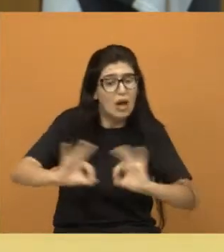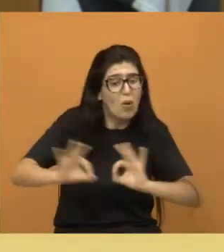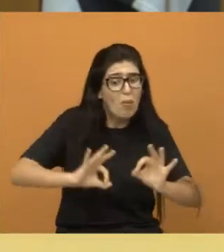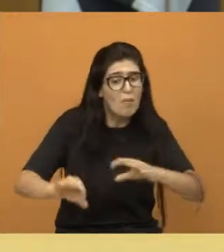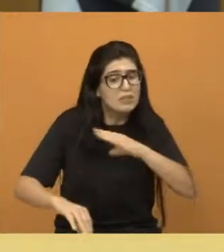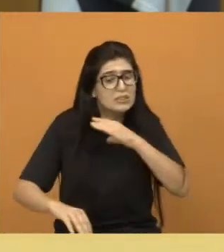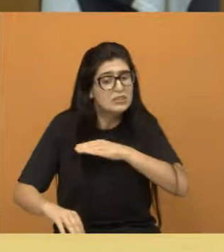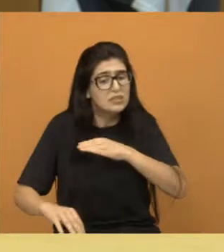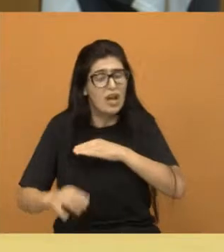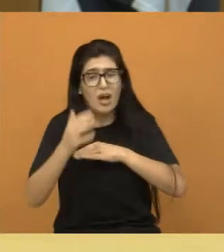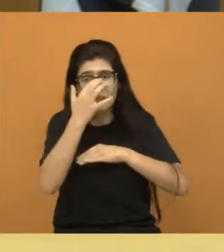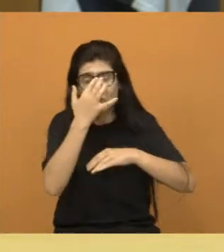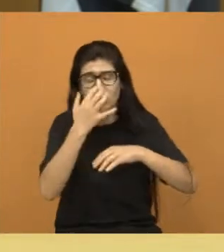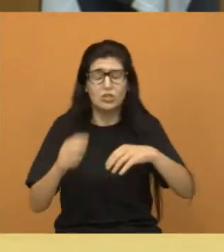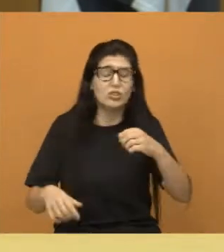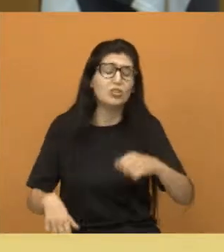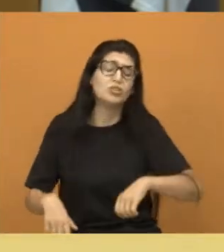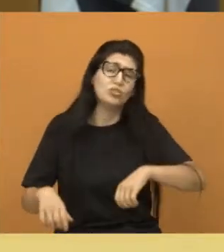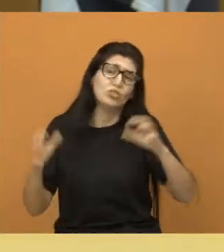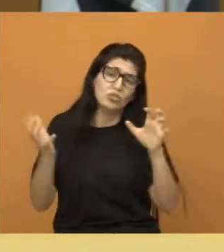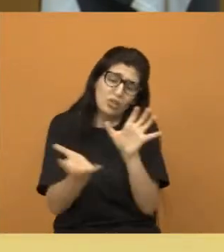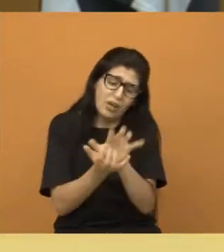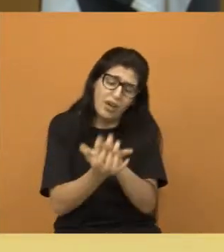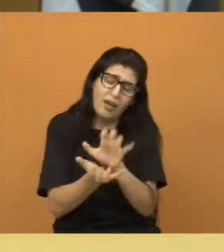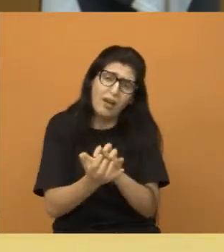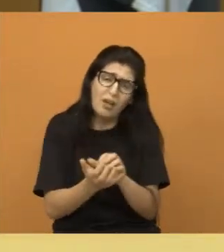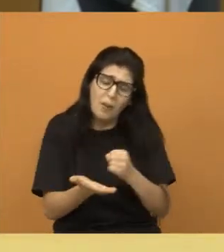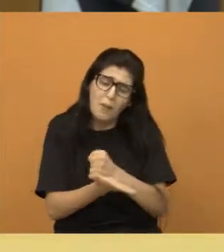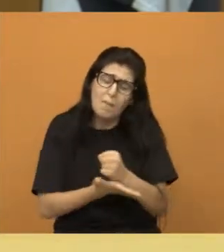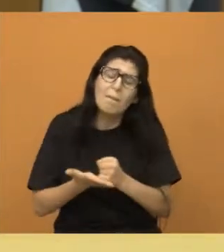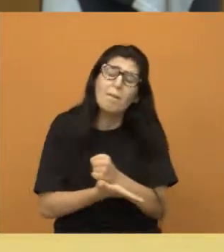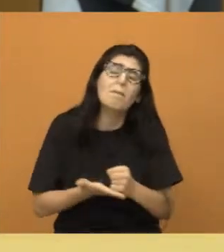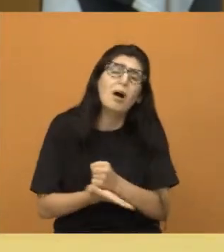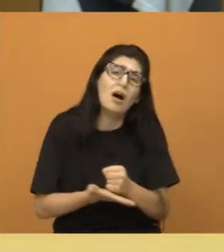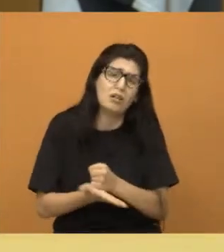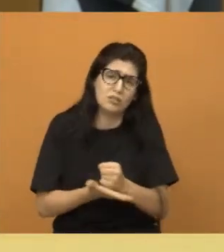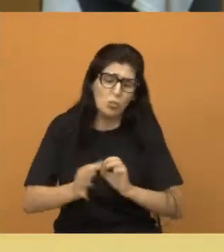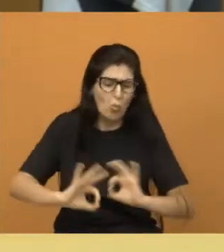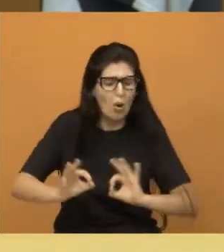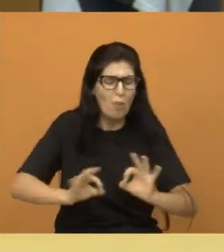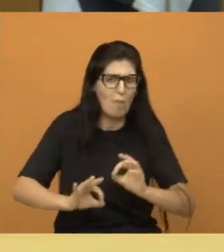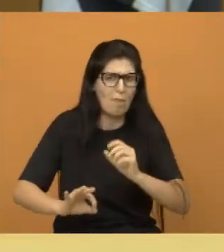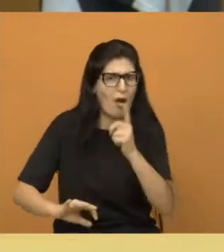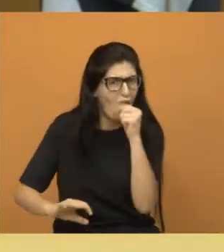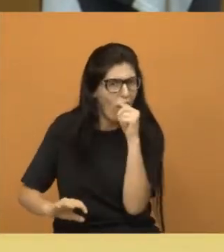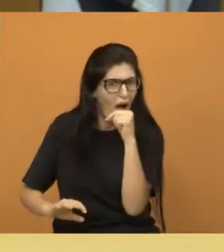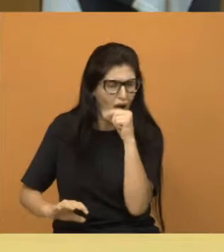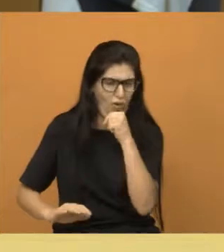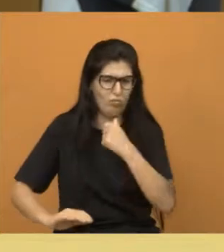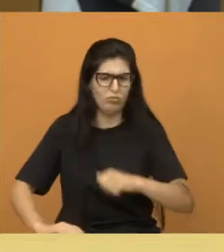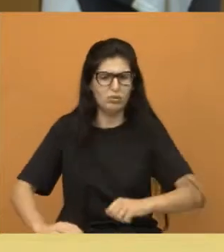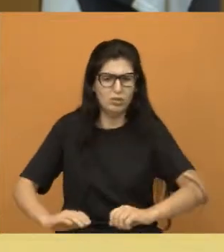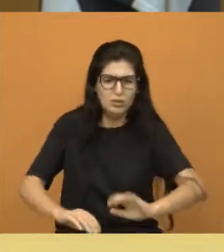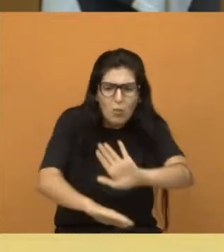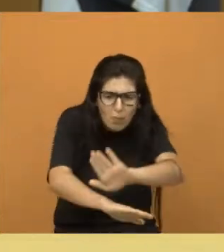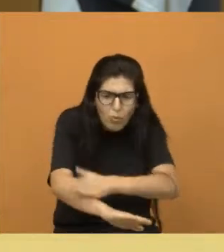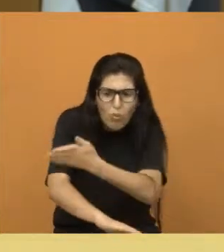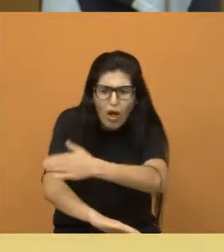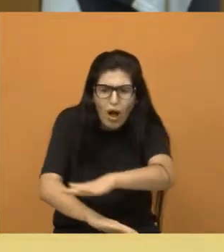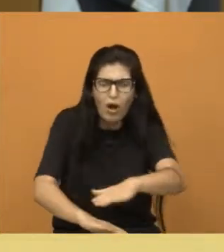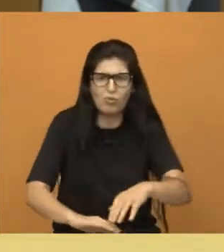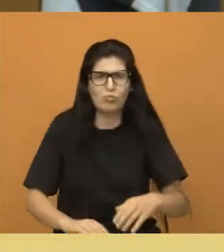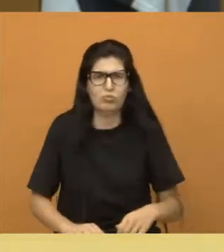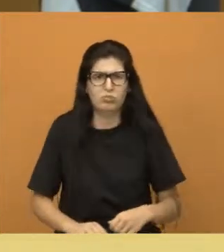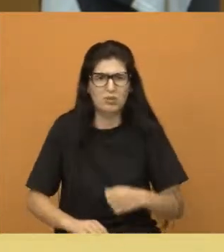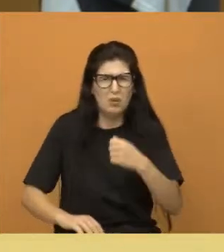básicas, para depois colocar uma quantidade dessa enorme de dinheiro. E reforço, a cidade está parecendo um